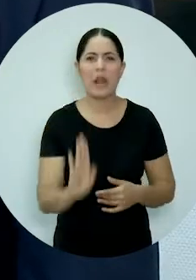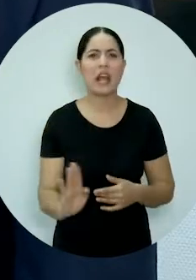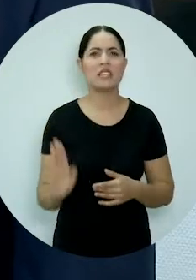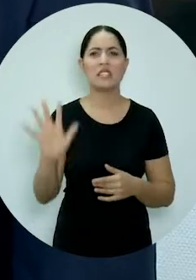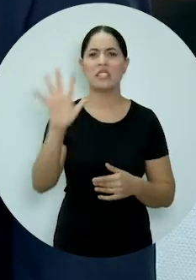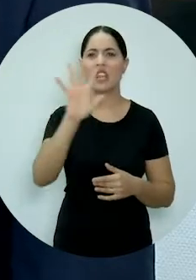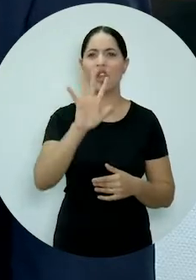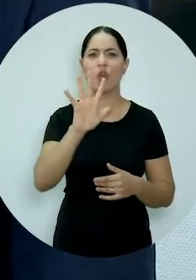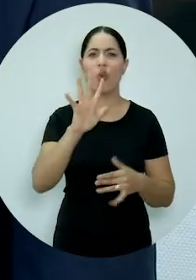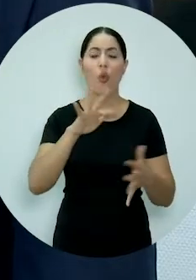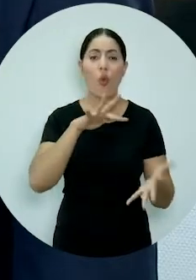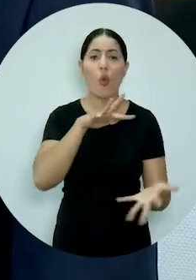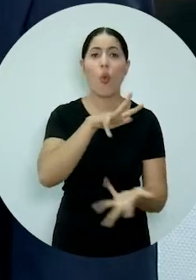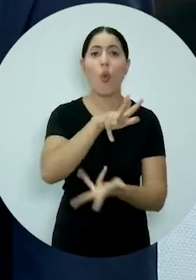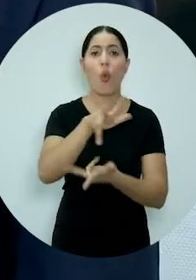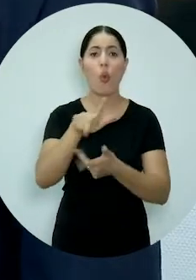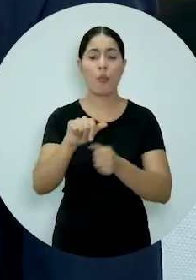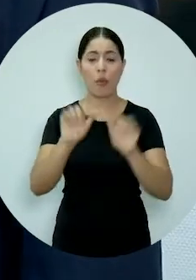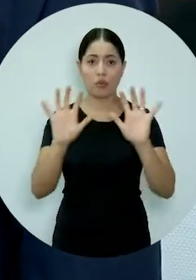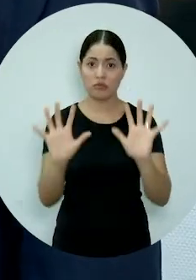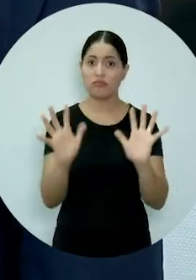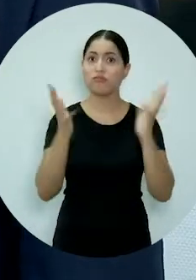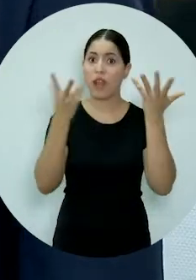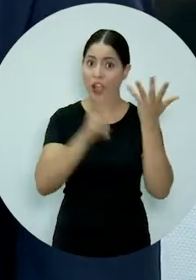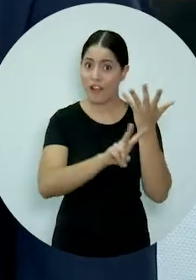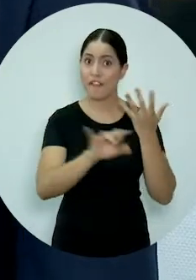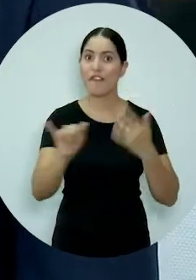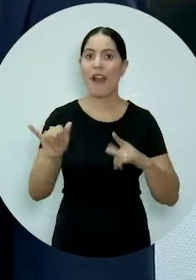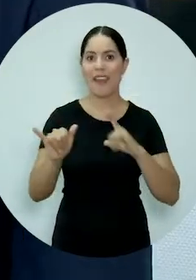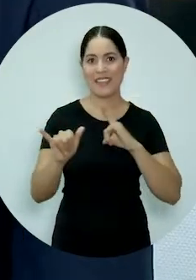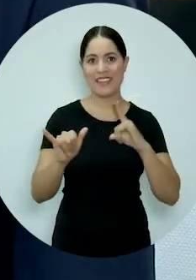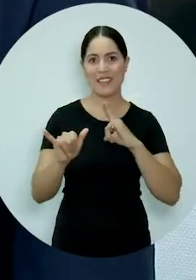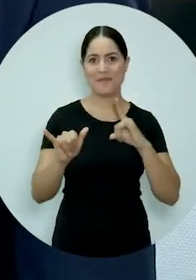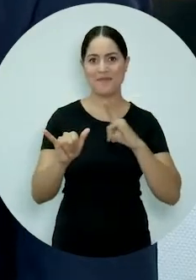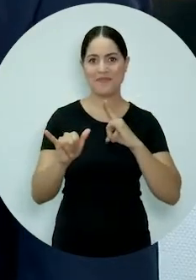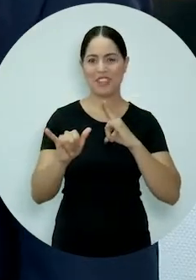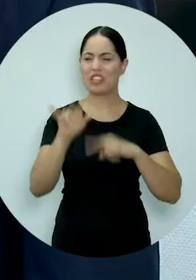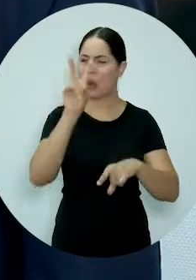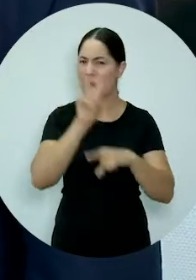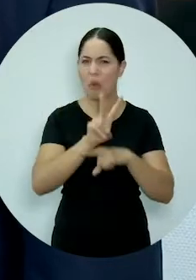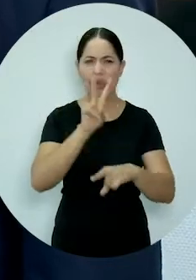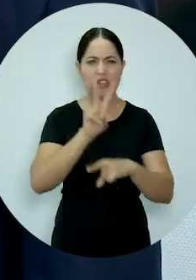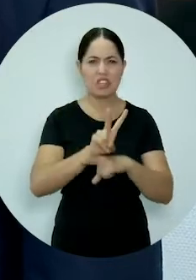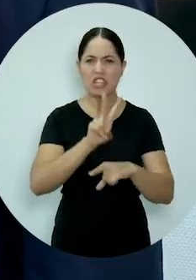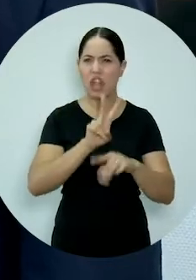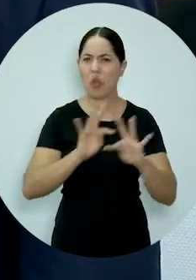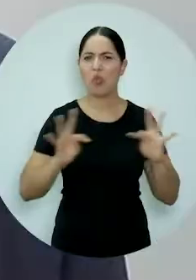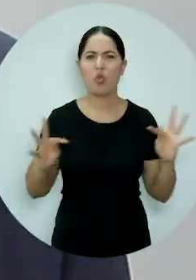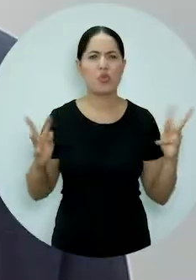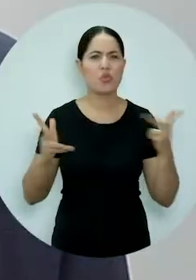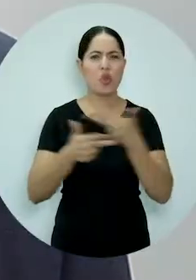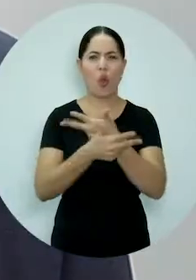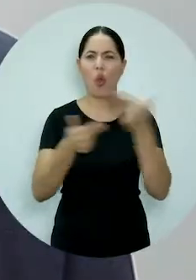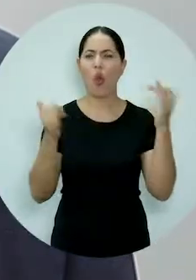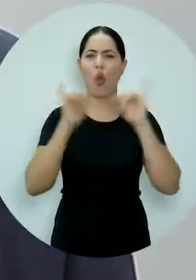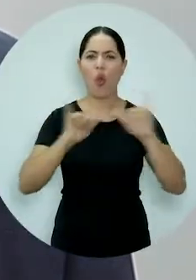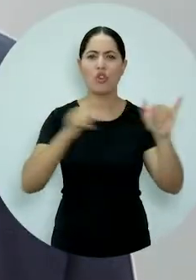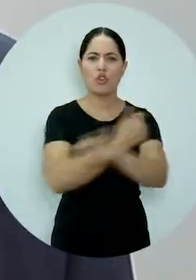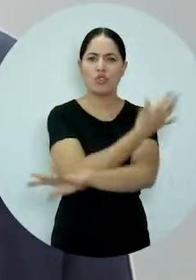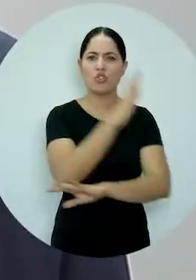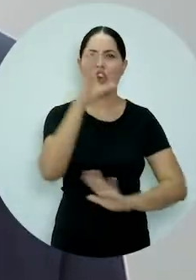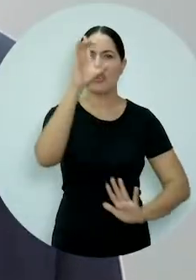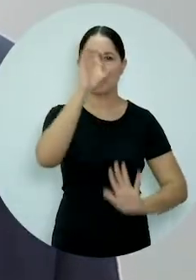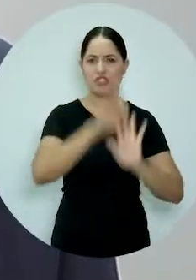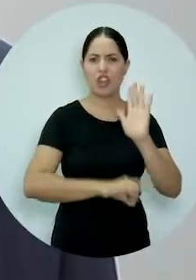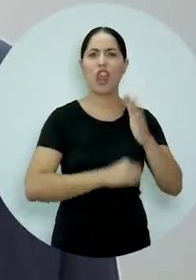inteiro vai estar de olho nesse grande evento, e acredito que com ampla cobertura nacional e internacional, esse grande evento do meio